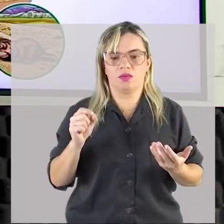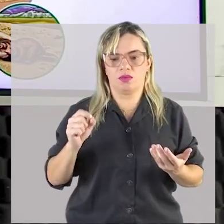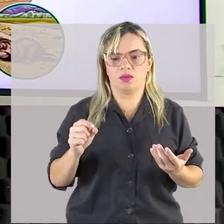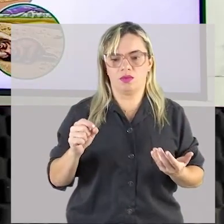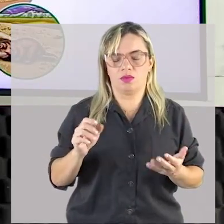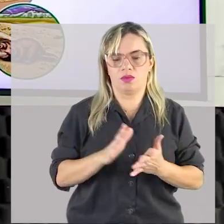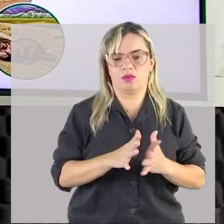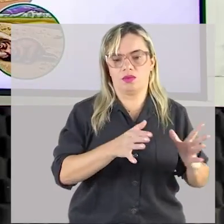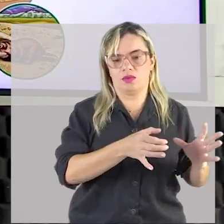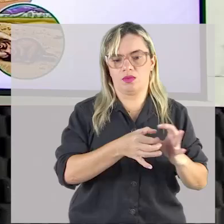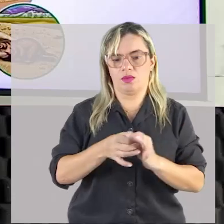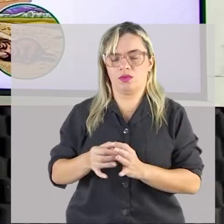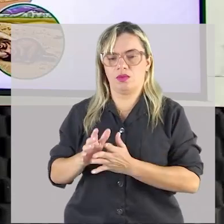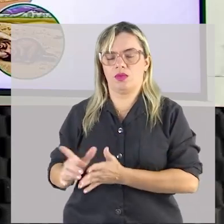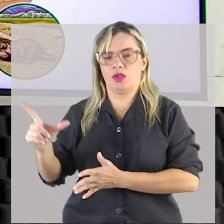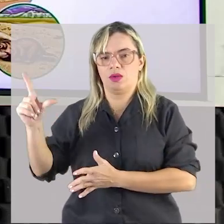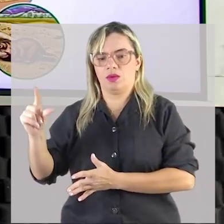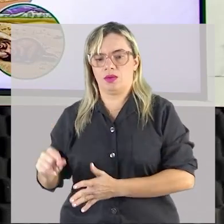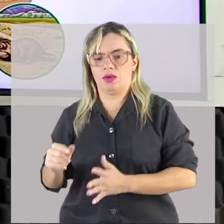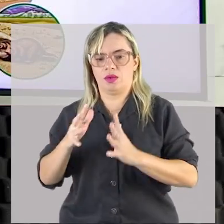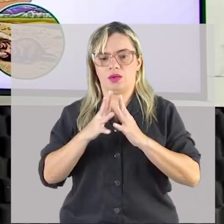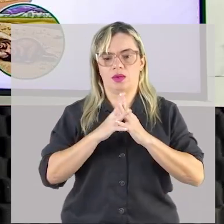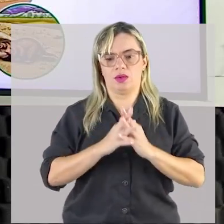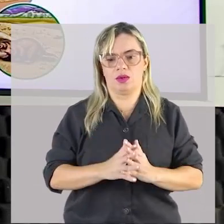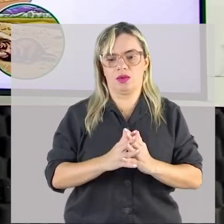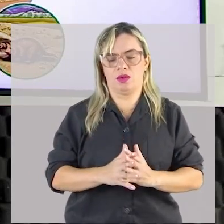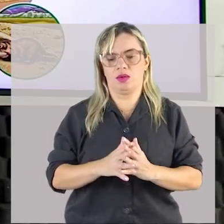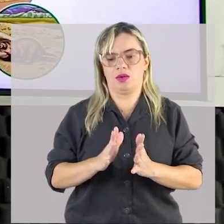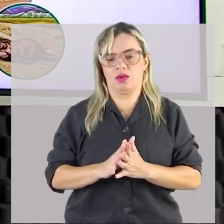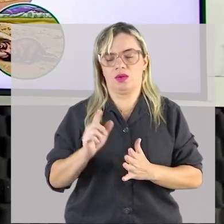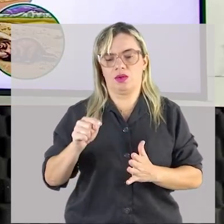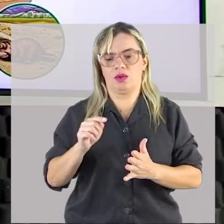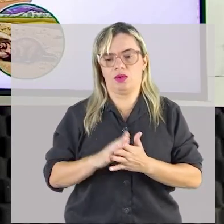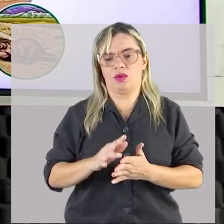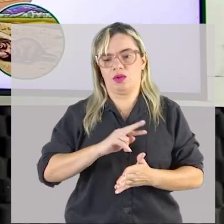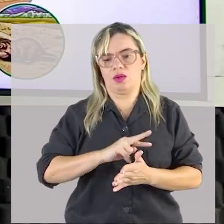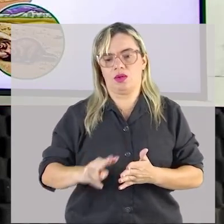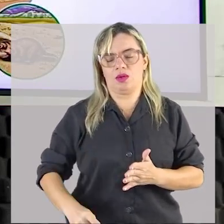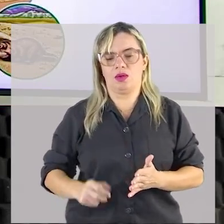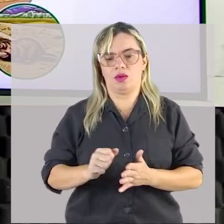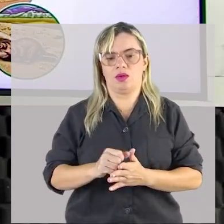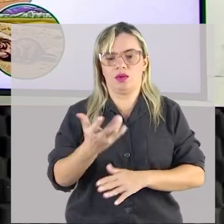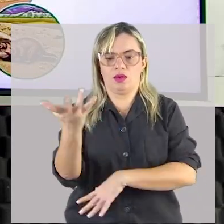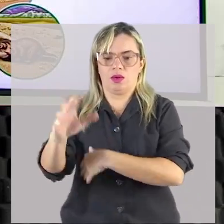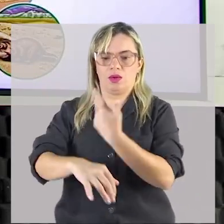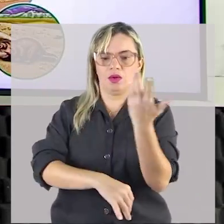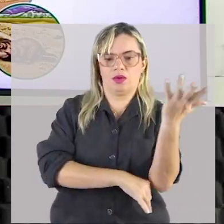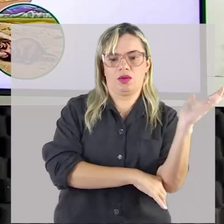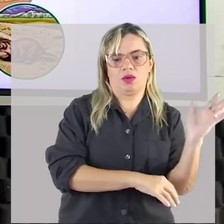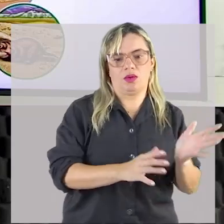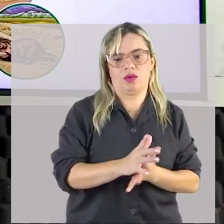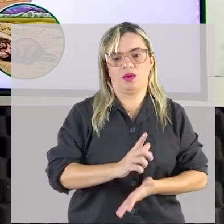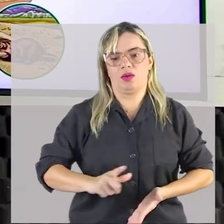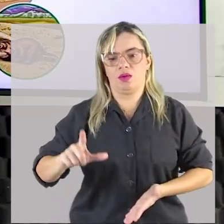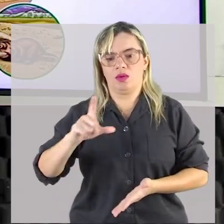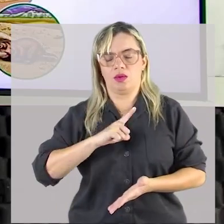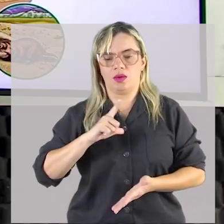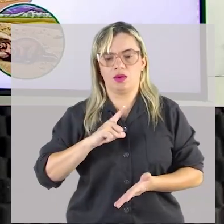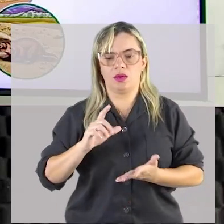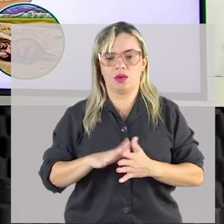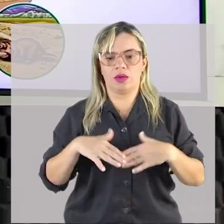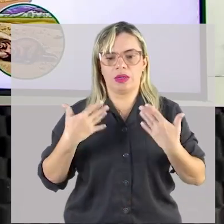de uma situação menos complexa, né? Nós temos uma espécie, o meio ambiente, aí a gente já tem aqui